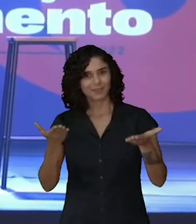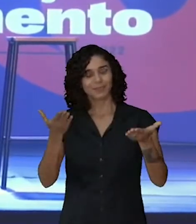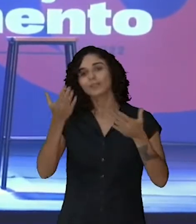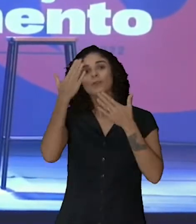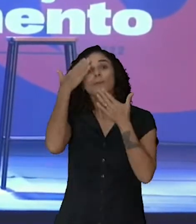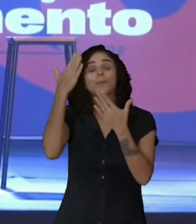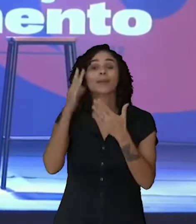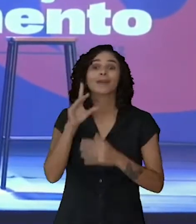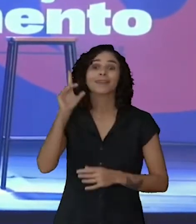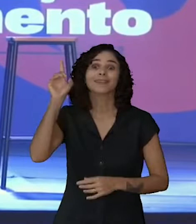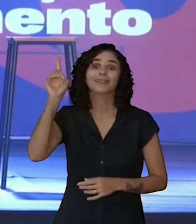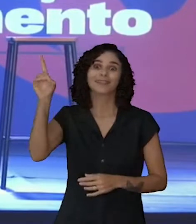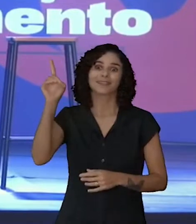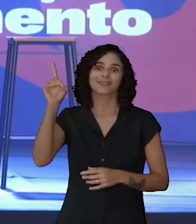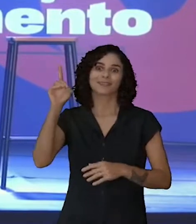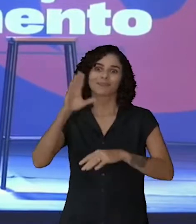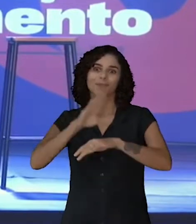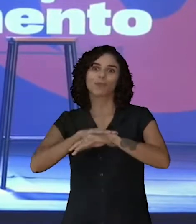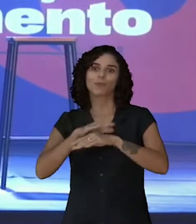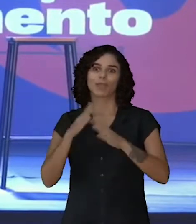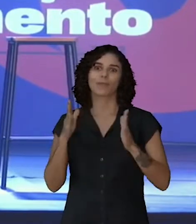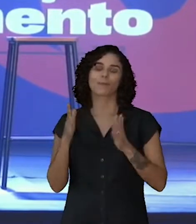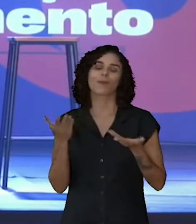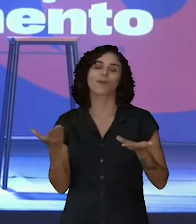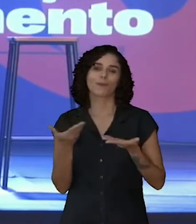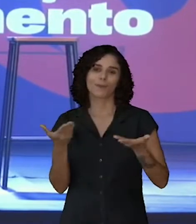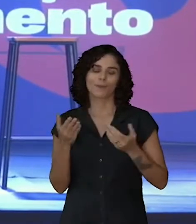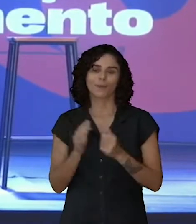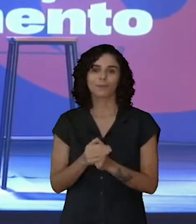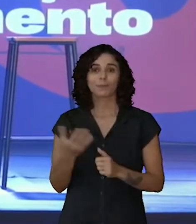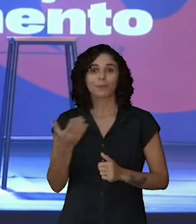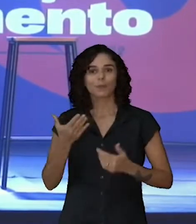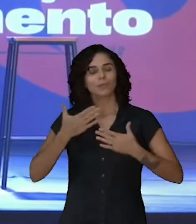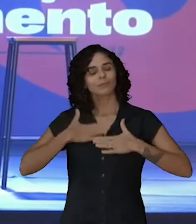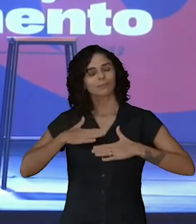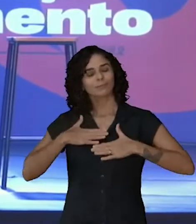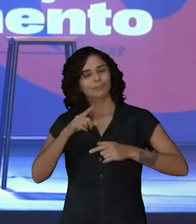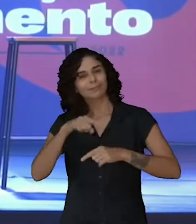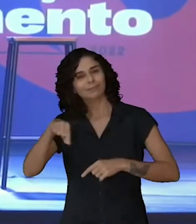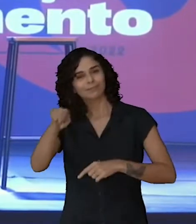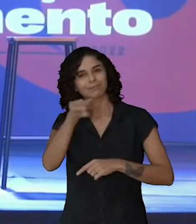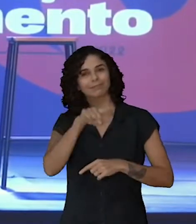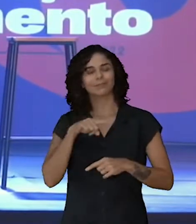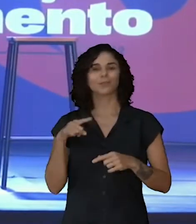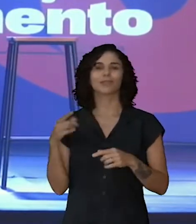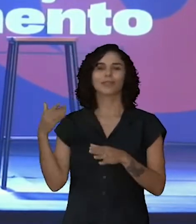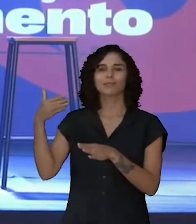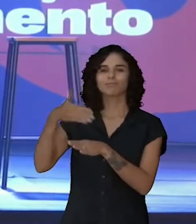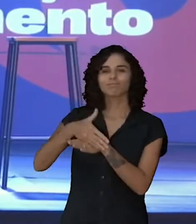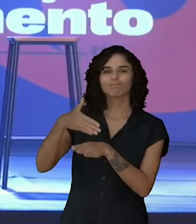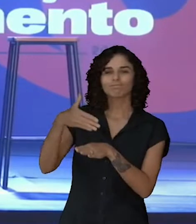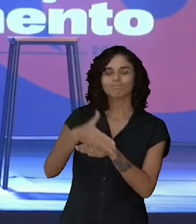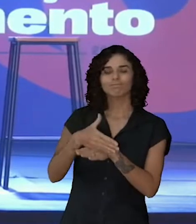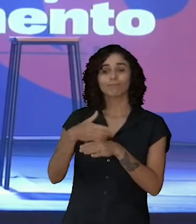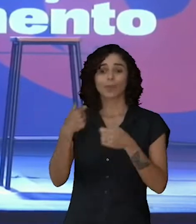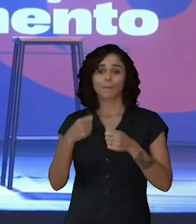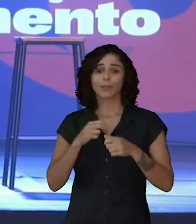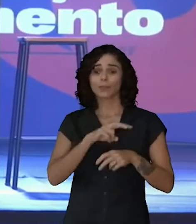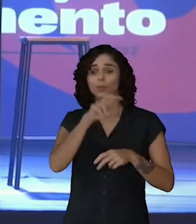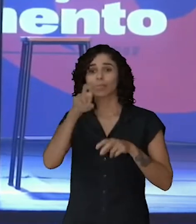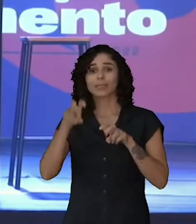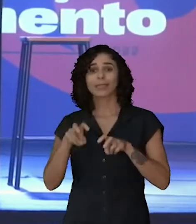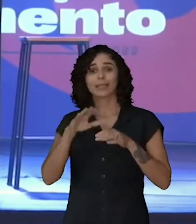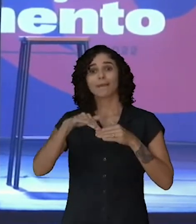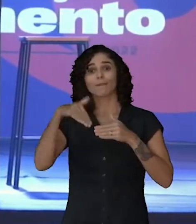a Deus por esse tempo. Então eu queria tranquilizar você que chegou, que precisou ficar no Espaço Verbo, que está olhando